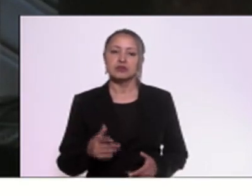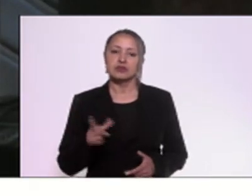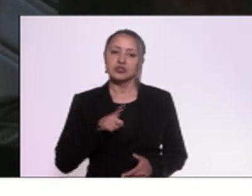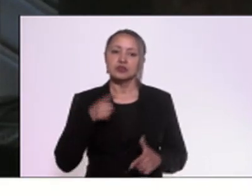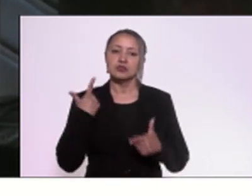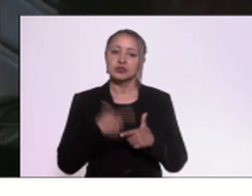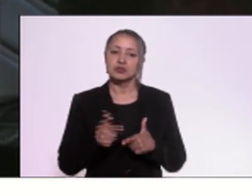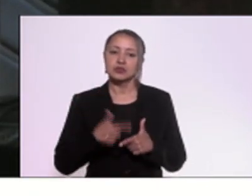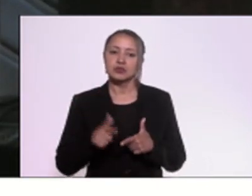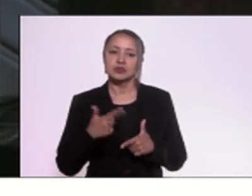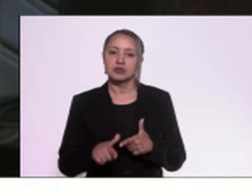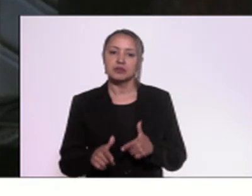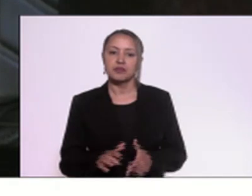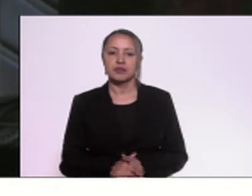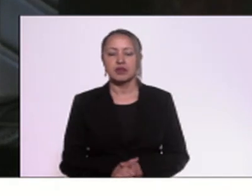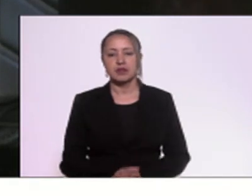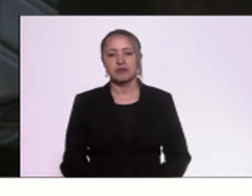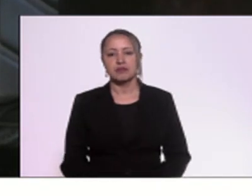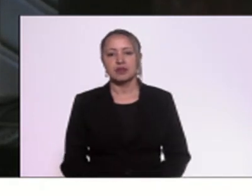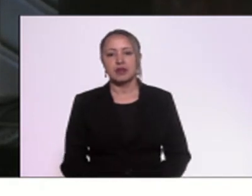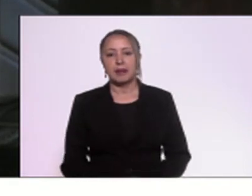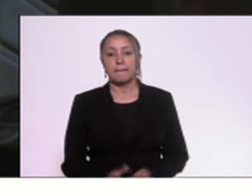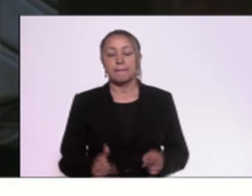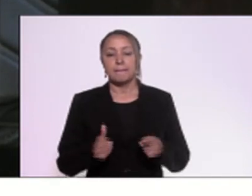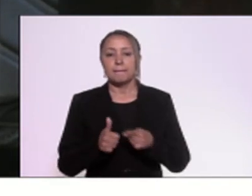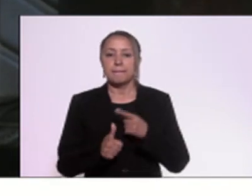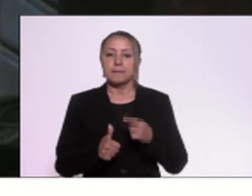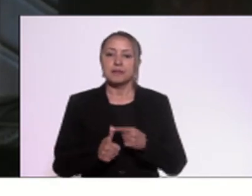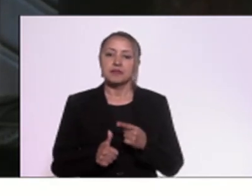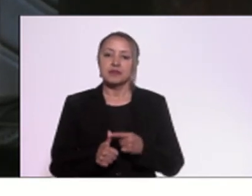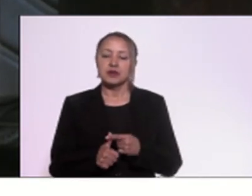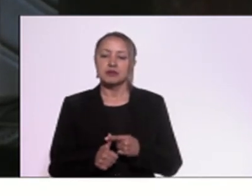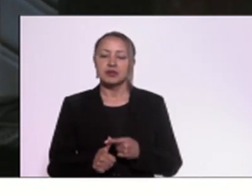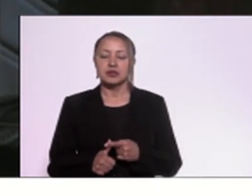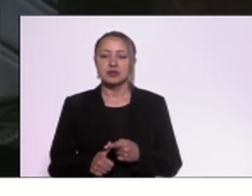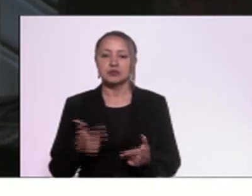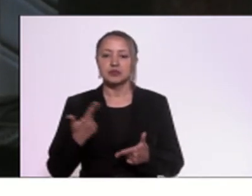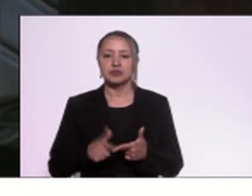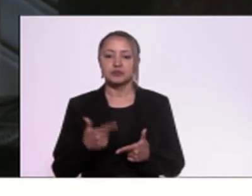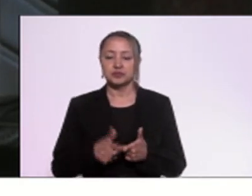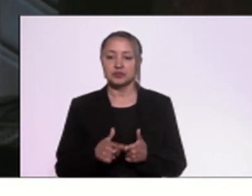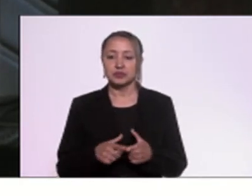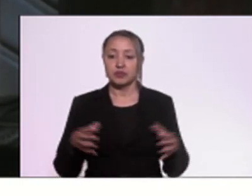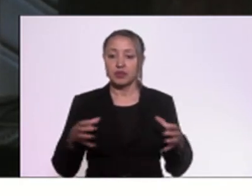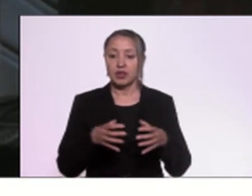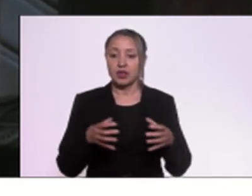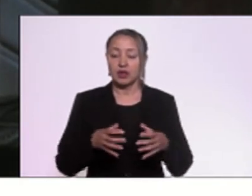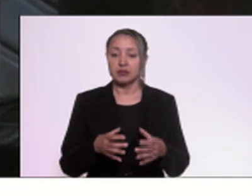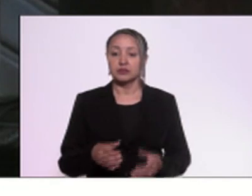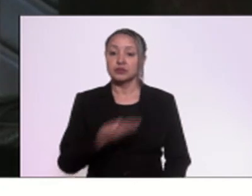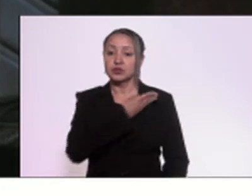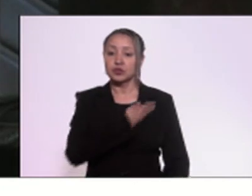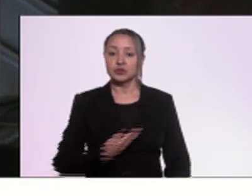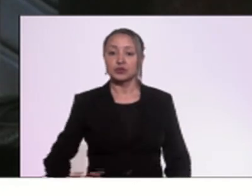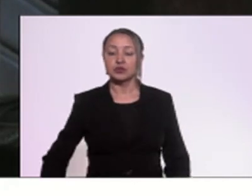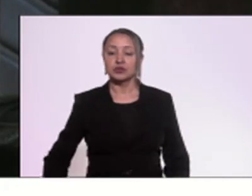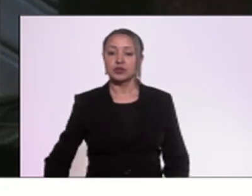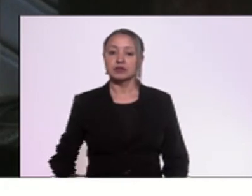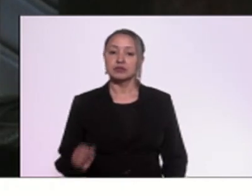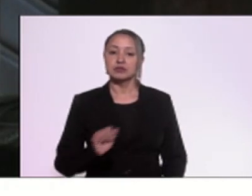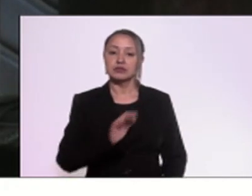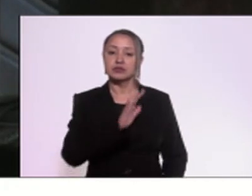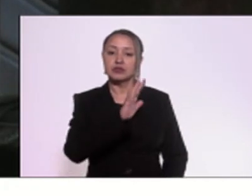é isso que a gente hoje representa, Adailton. Você não tem noção da importância do dia para você. É isso que você representa. Daqui